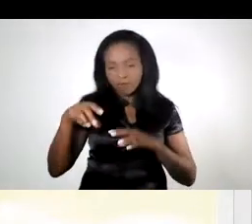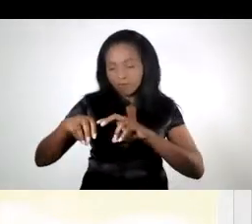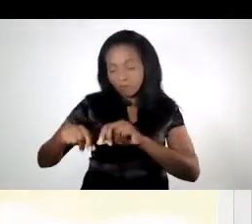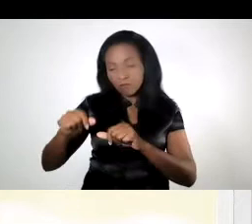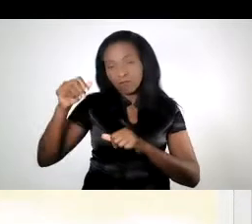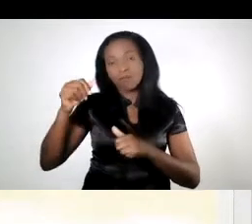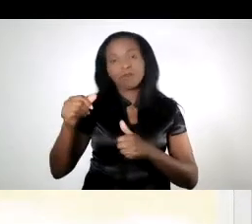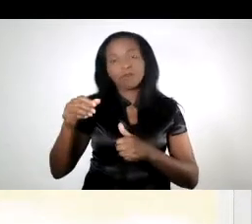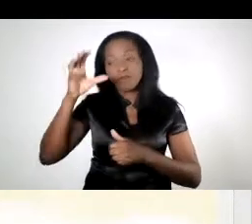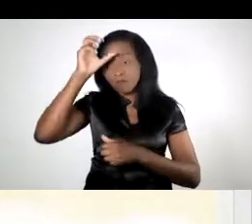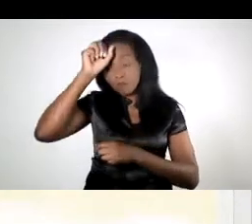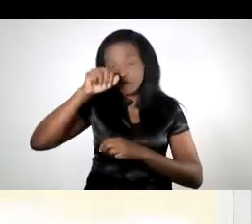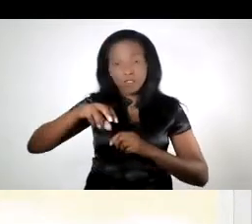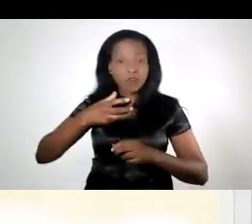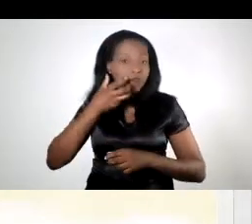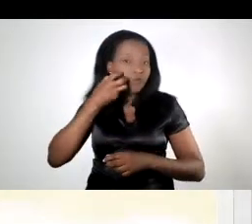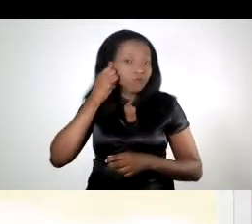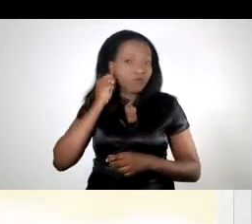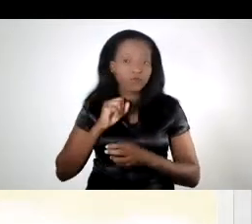conhecimentos.